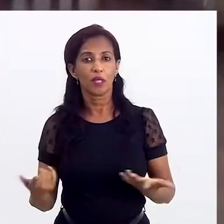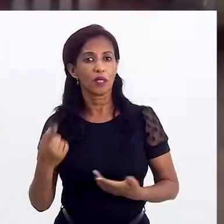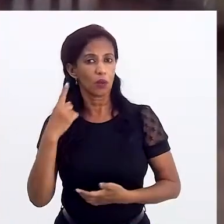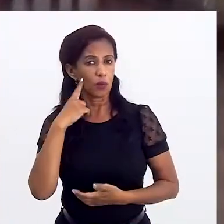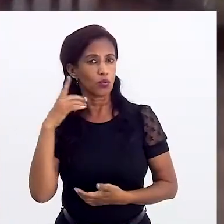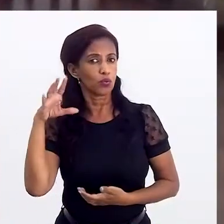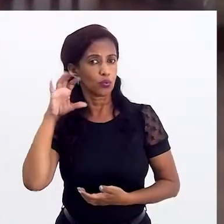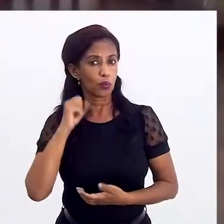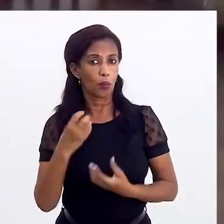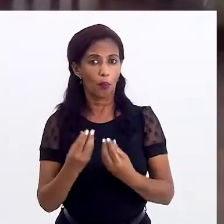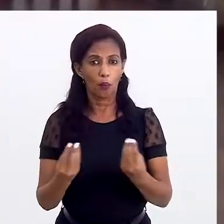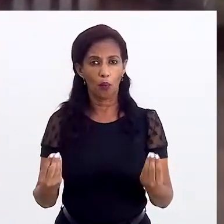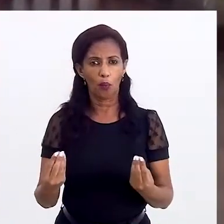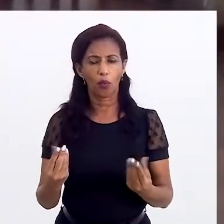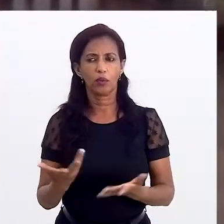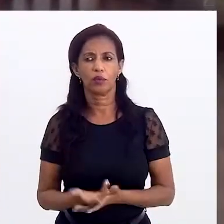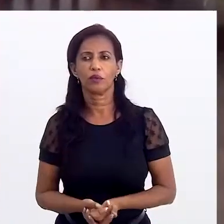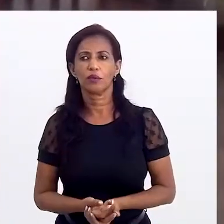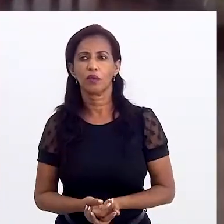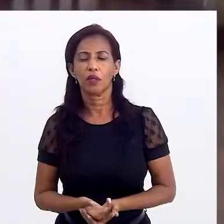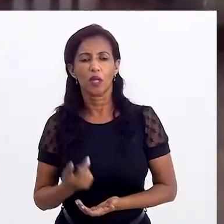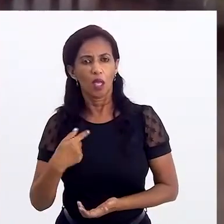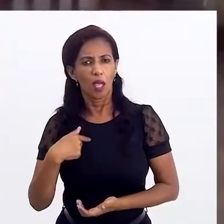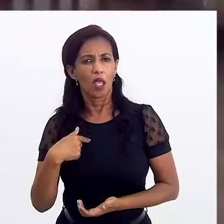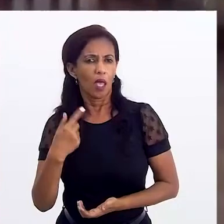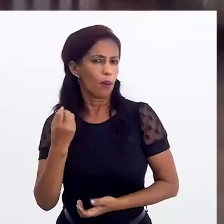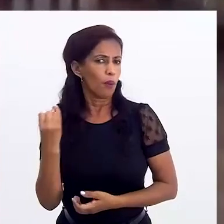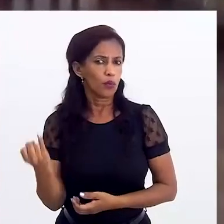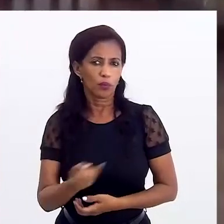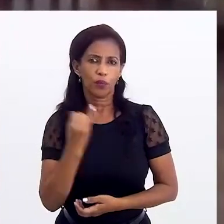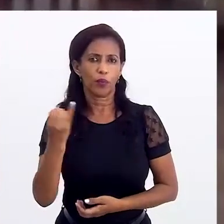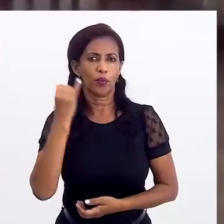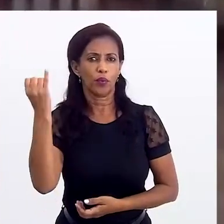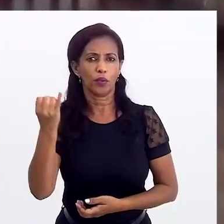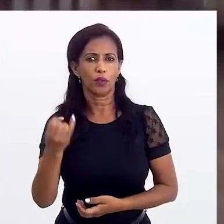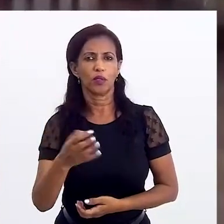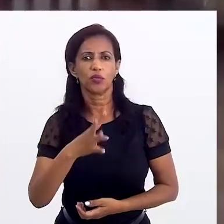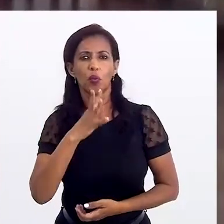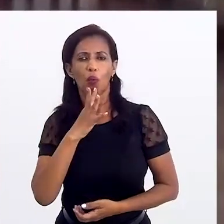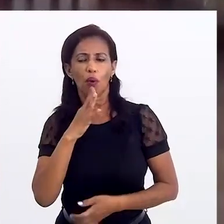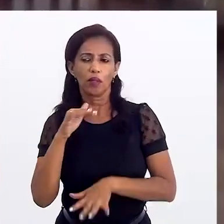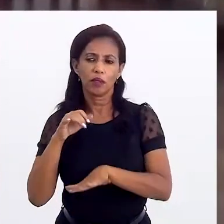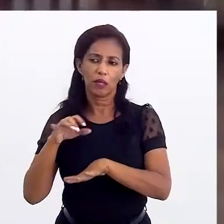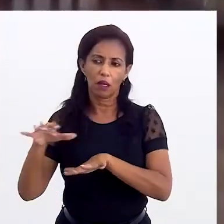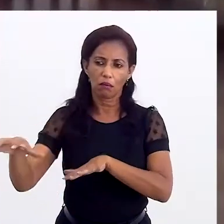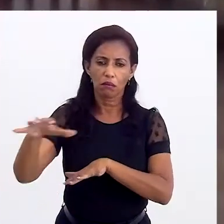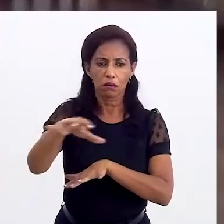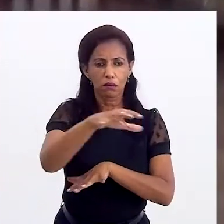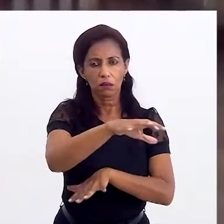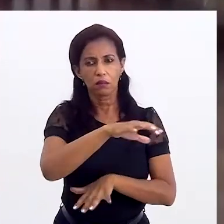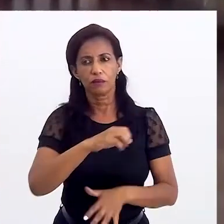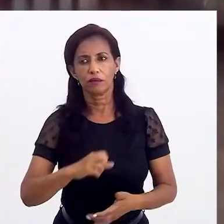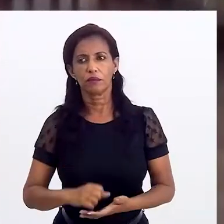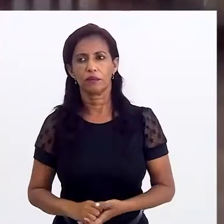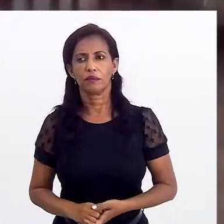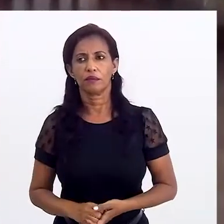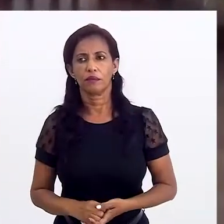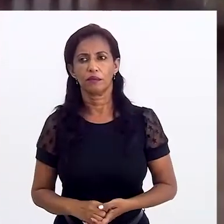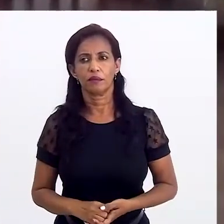Então, estudem muito, sabe? O que eu digo para as crianças sempre, estudem muito, procurem conhecer as coisas, sabe?